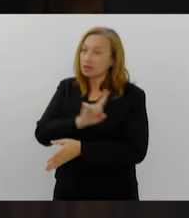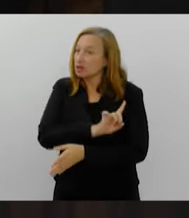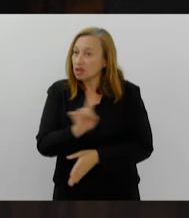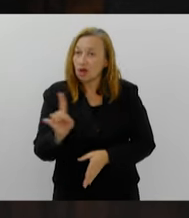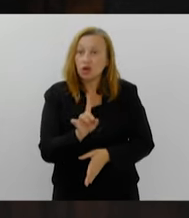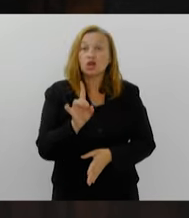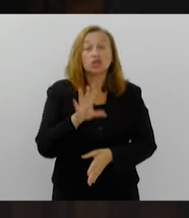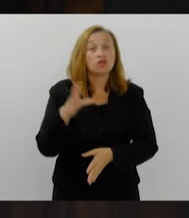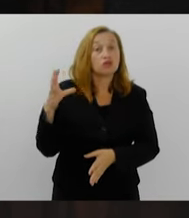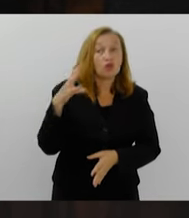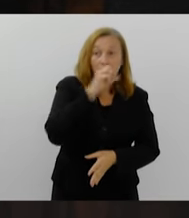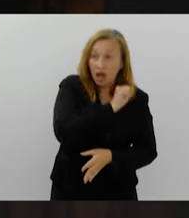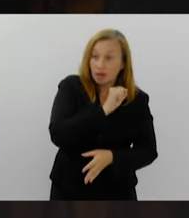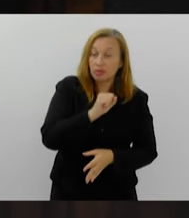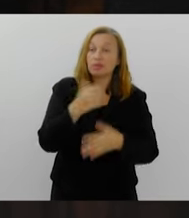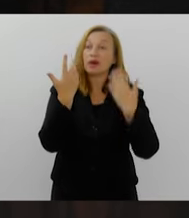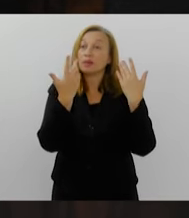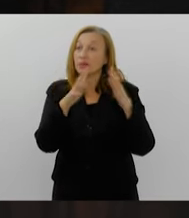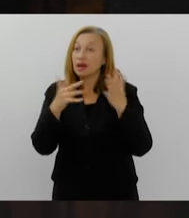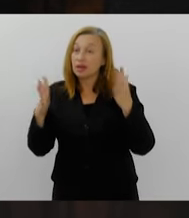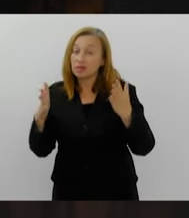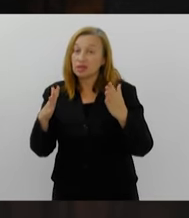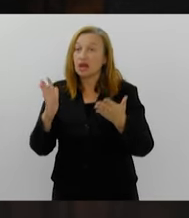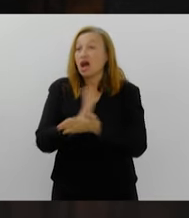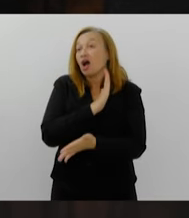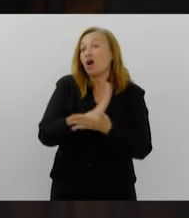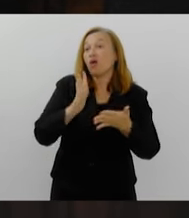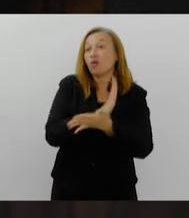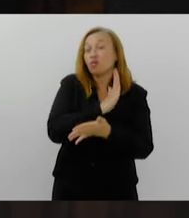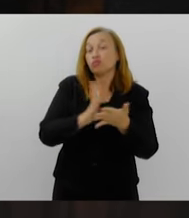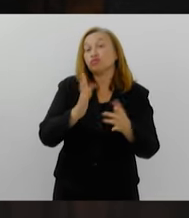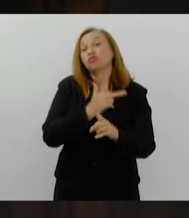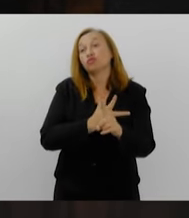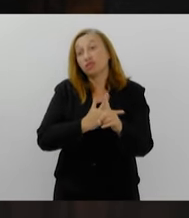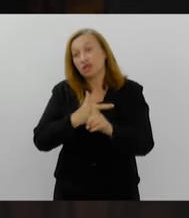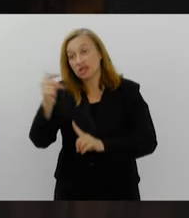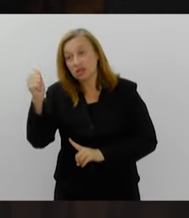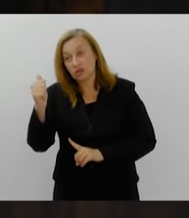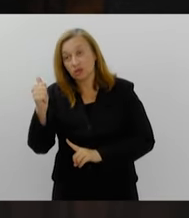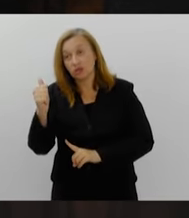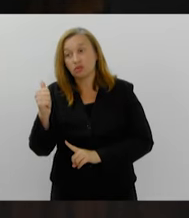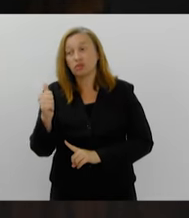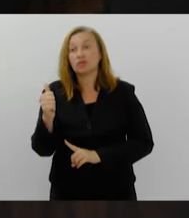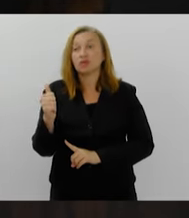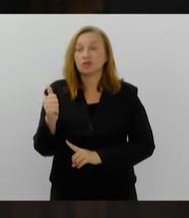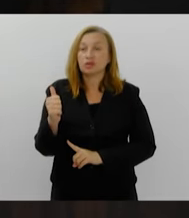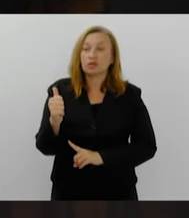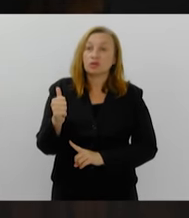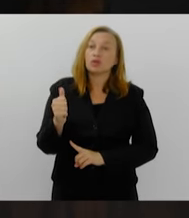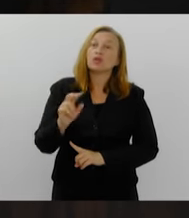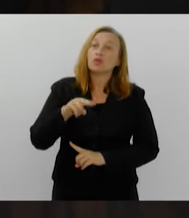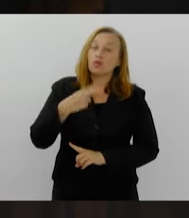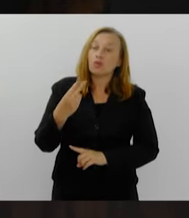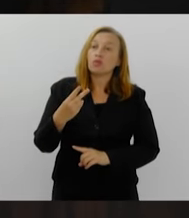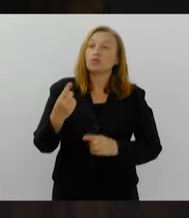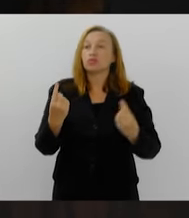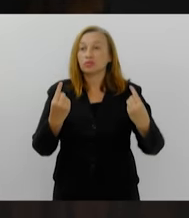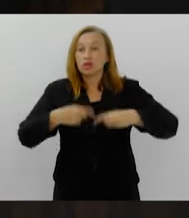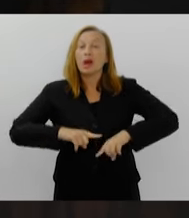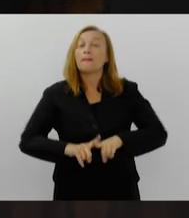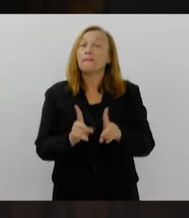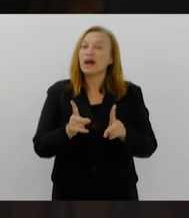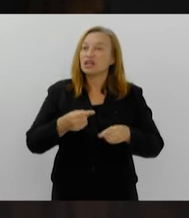seja muito rápida para parabenizar algum vencedor ou aquele que perdeu, que também concorreu.